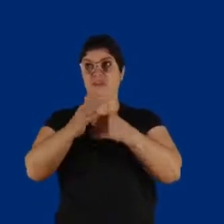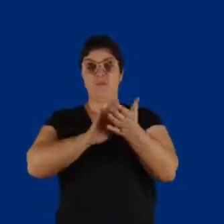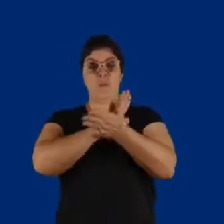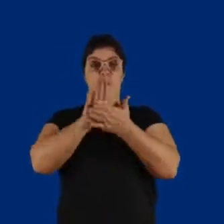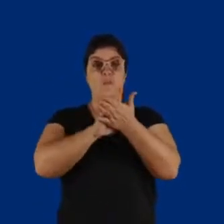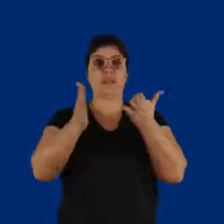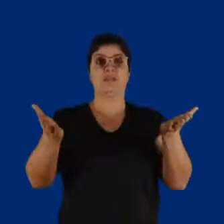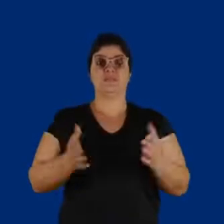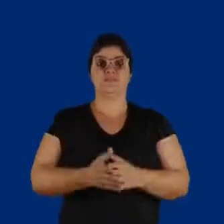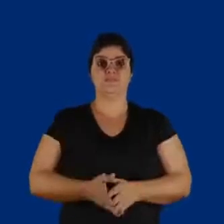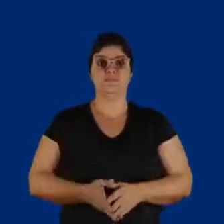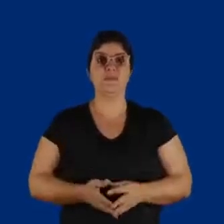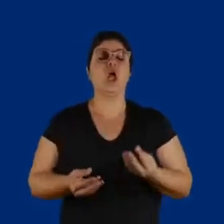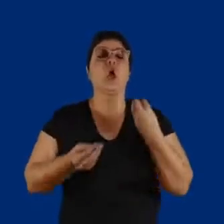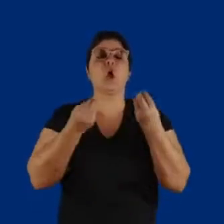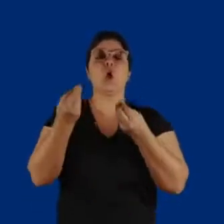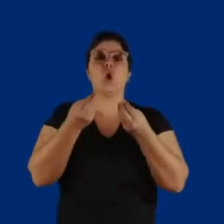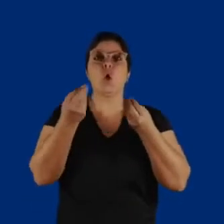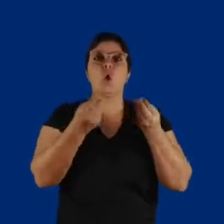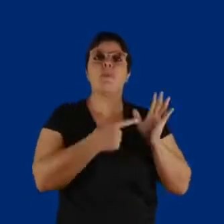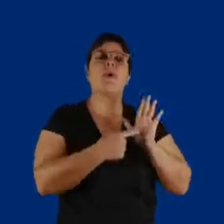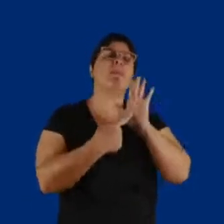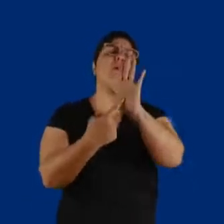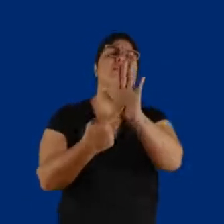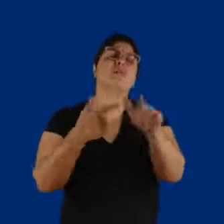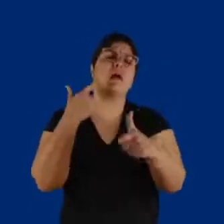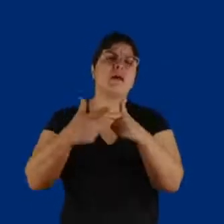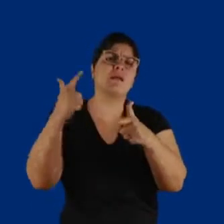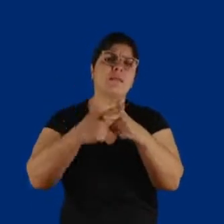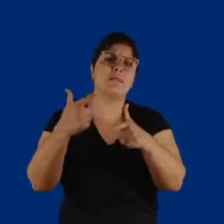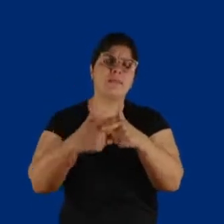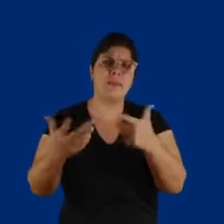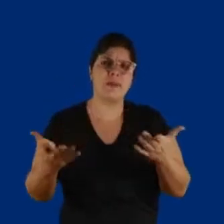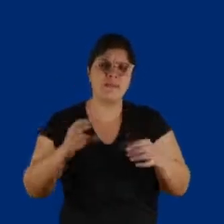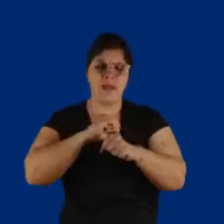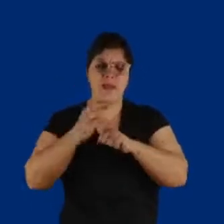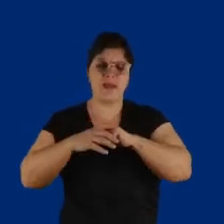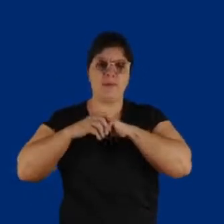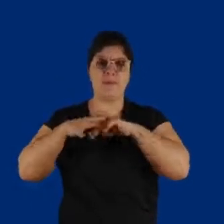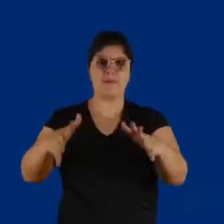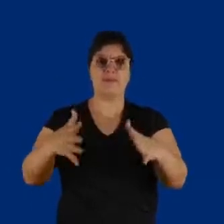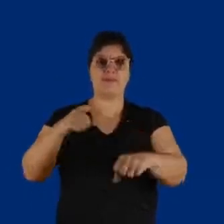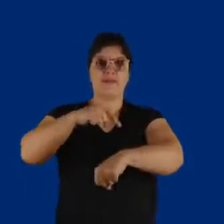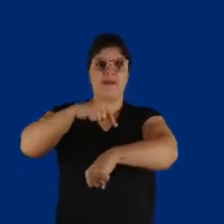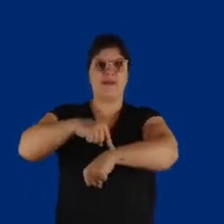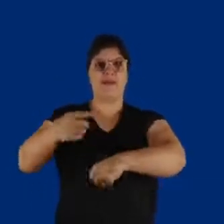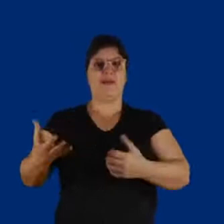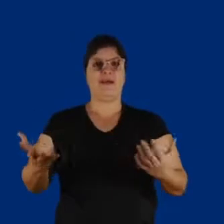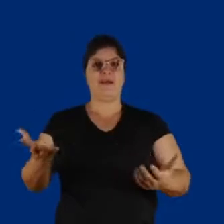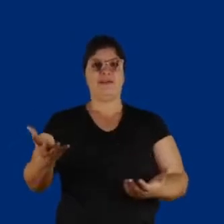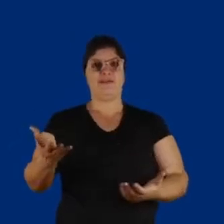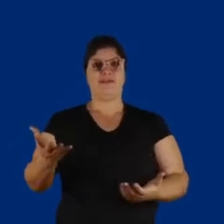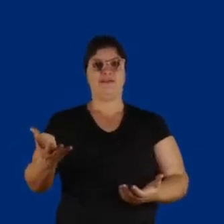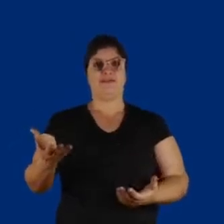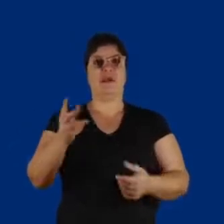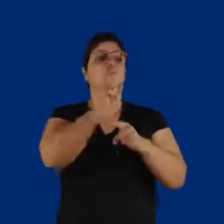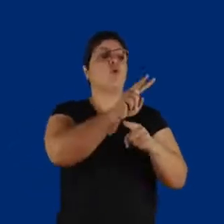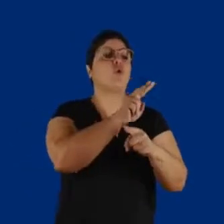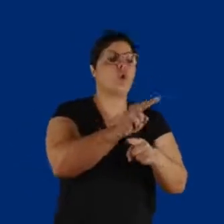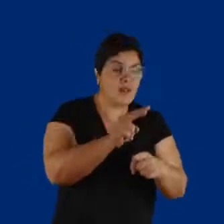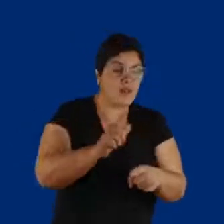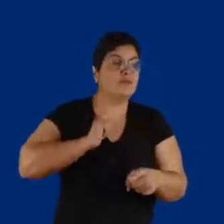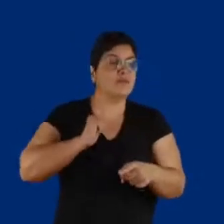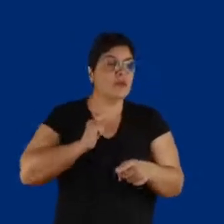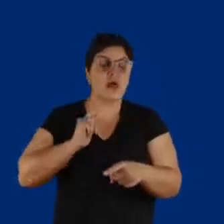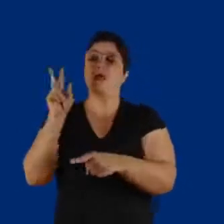você desmascara esses problemas que foram vistos pela pandemia. Então, quem recebeu cuidados, quem não recebeu?